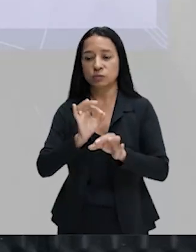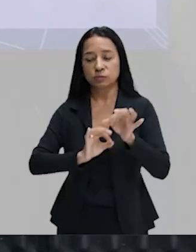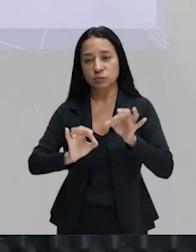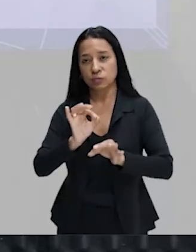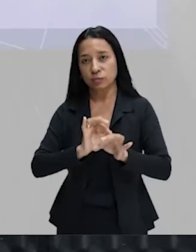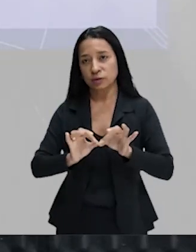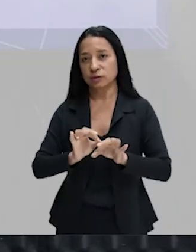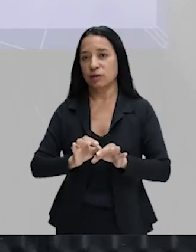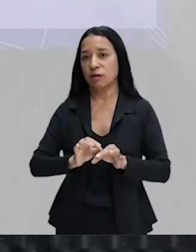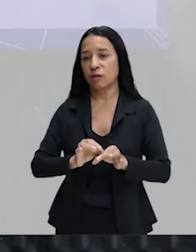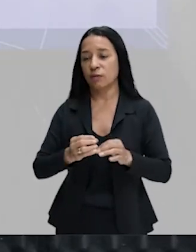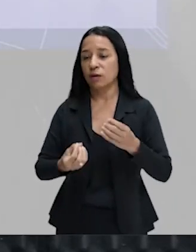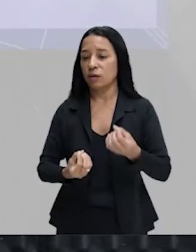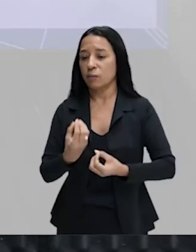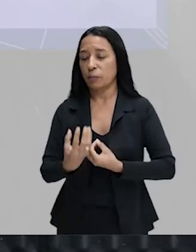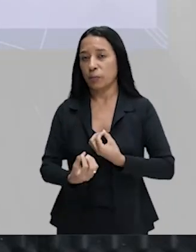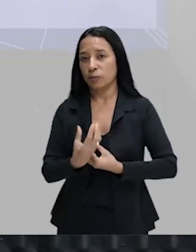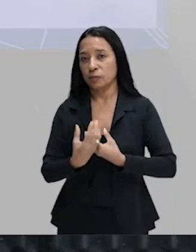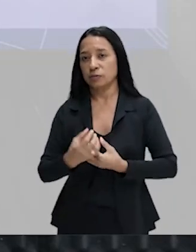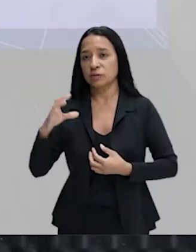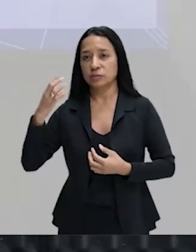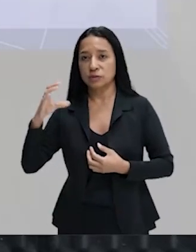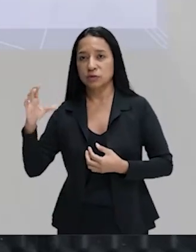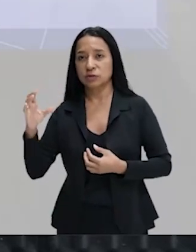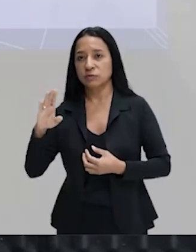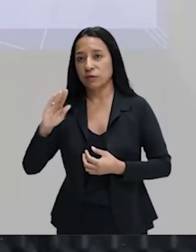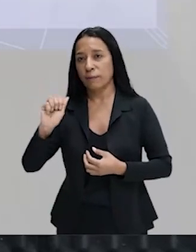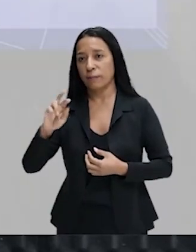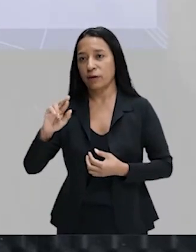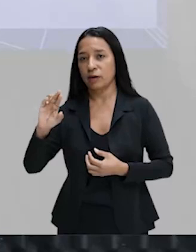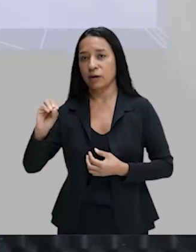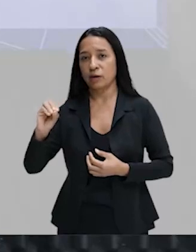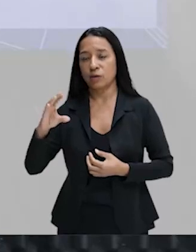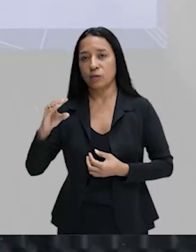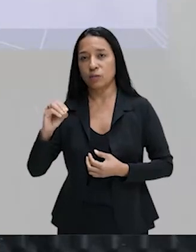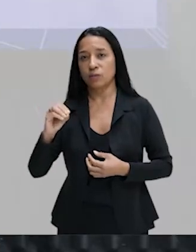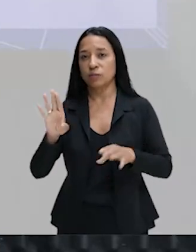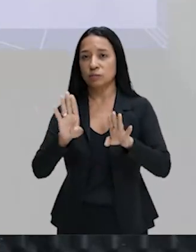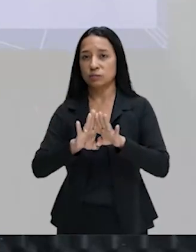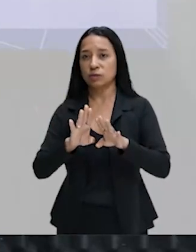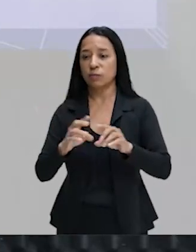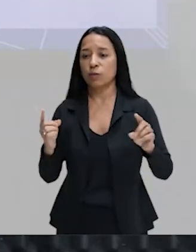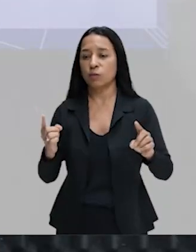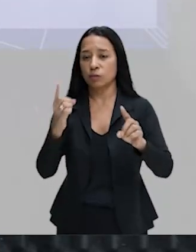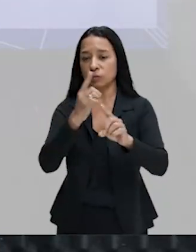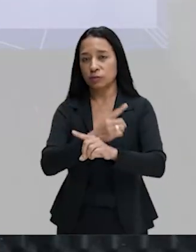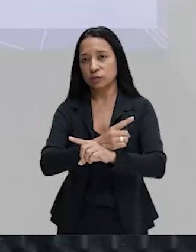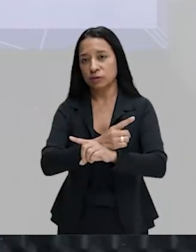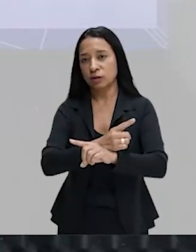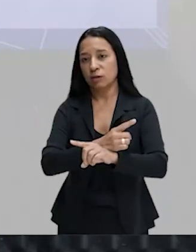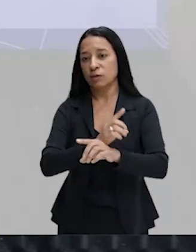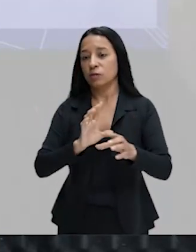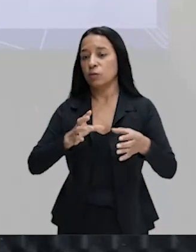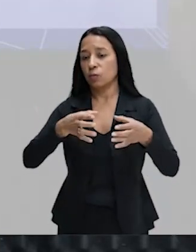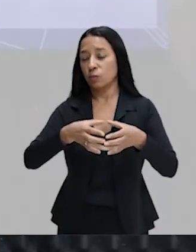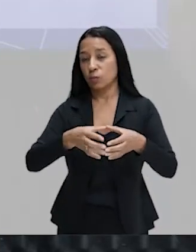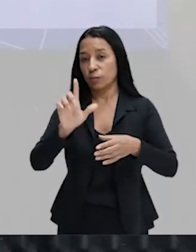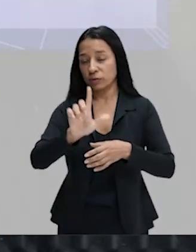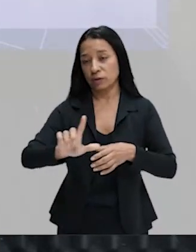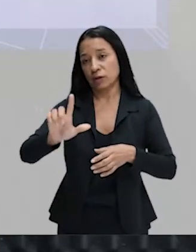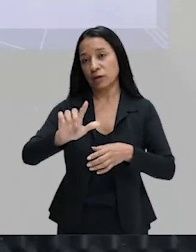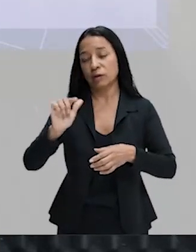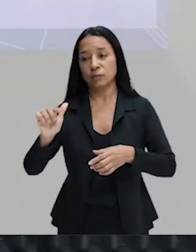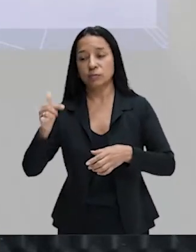que é o barroco. E aí sempre vai haver uma contraposição entre um movimento e outro. Então, começa na Idade